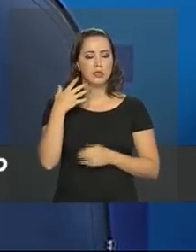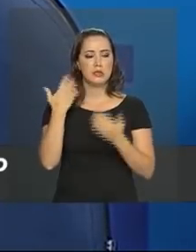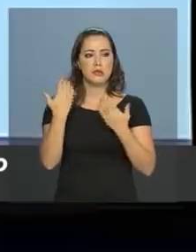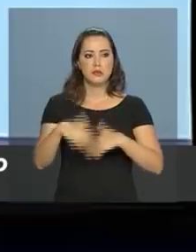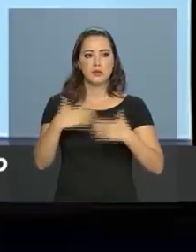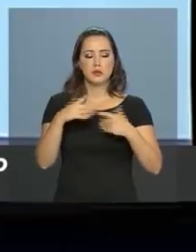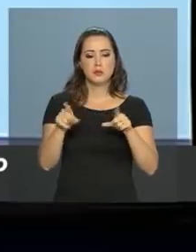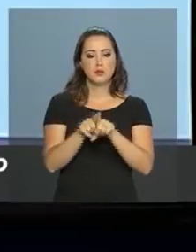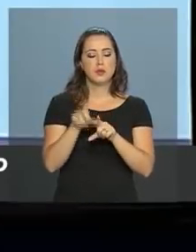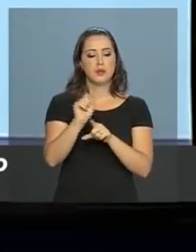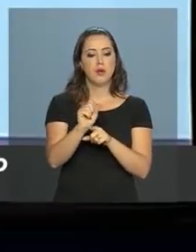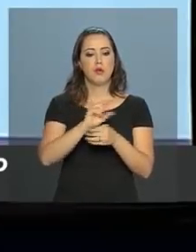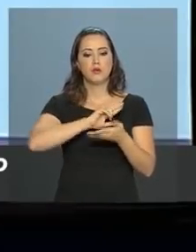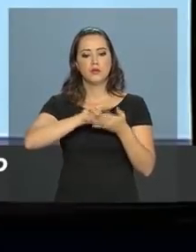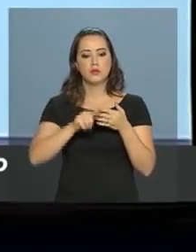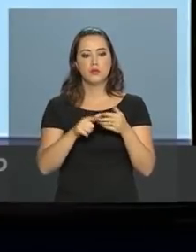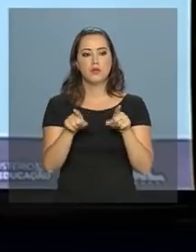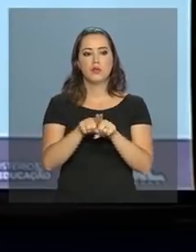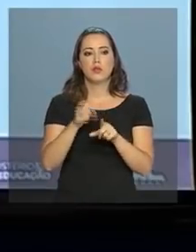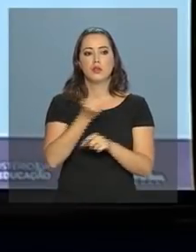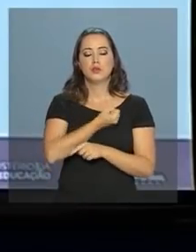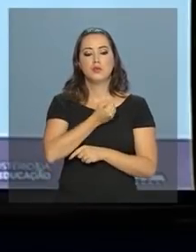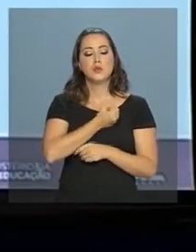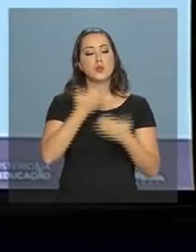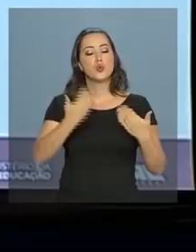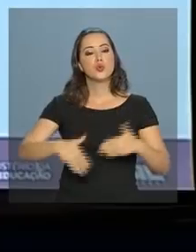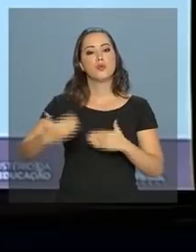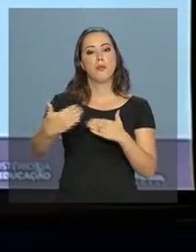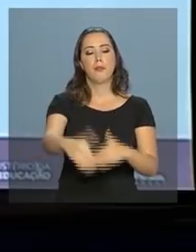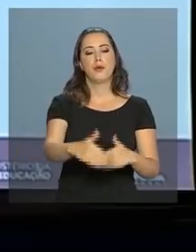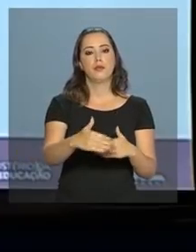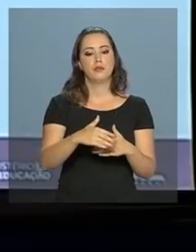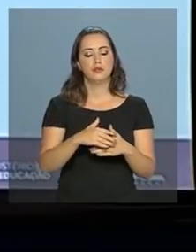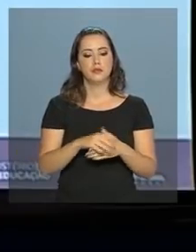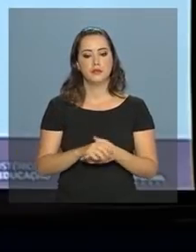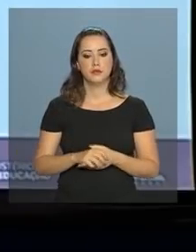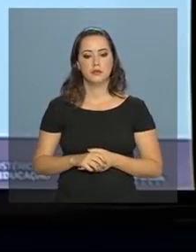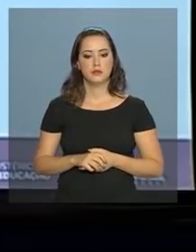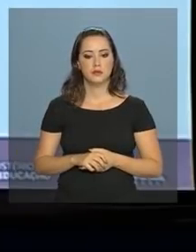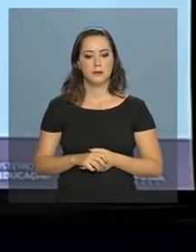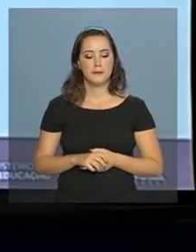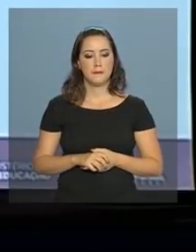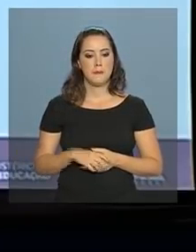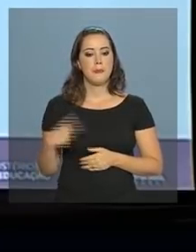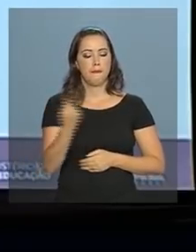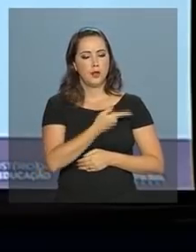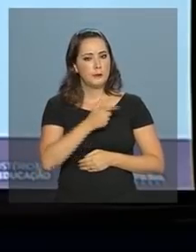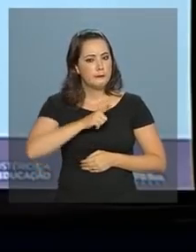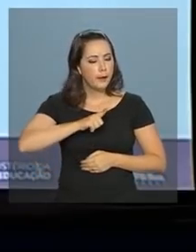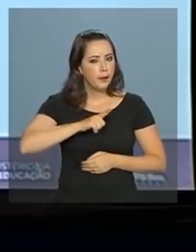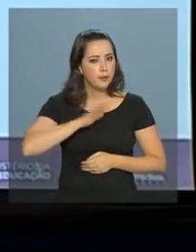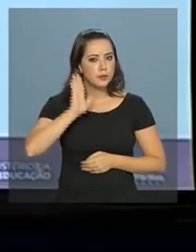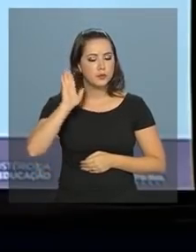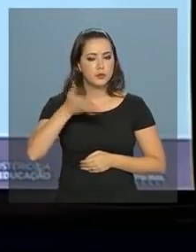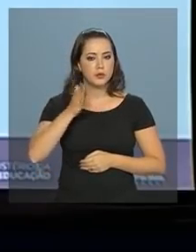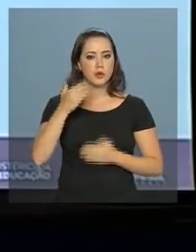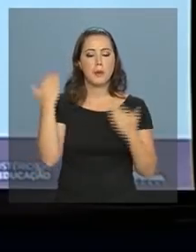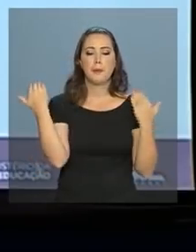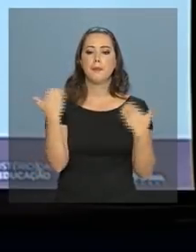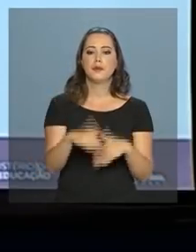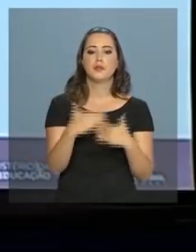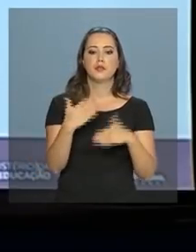provas a quantidade ea quantificação de provas e nós temos não é a prova